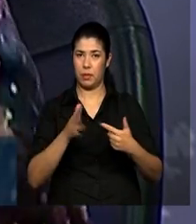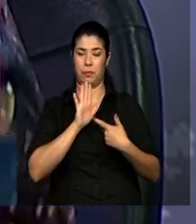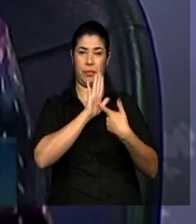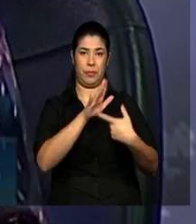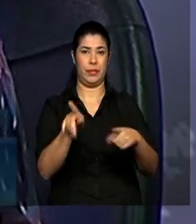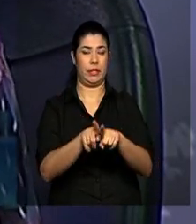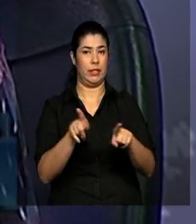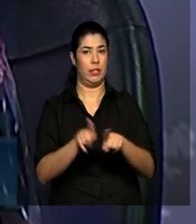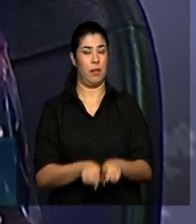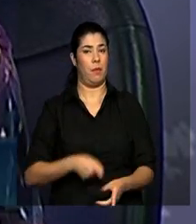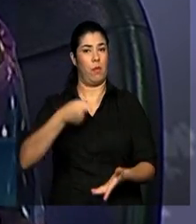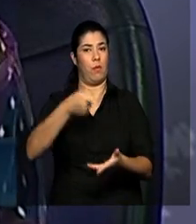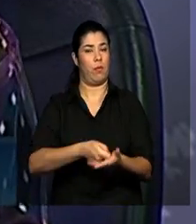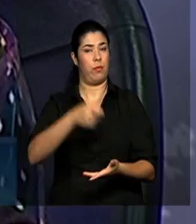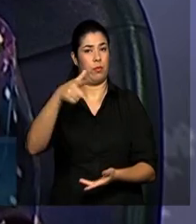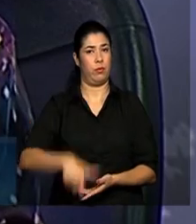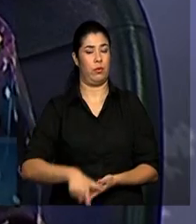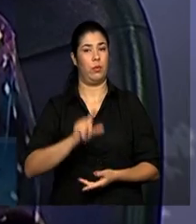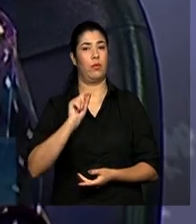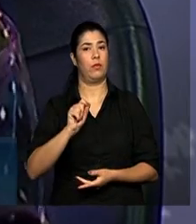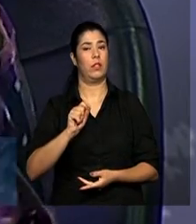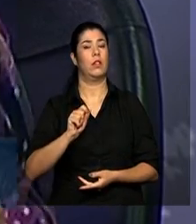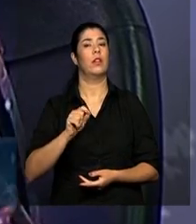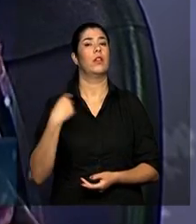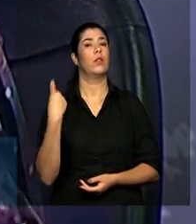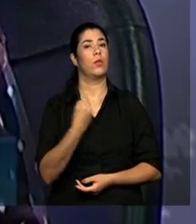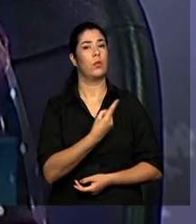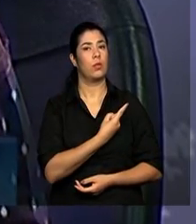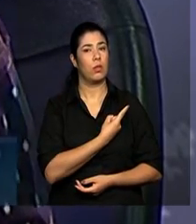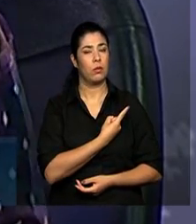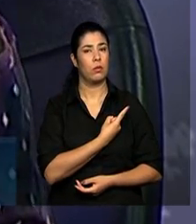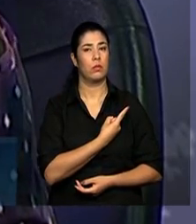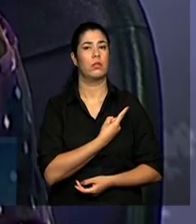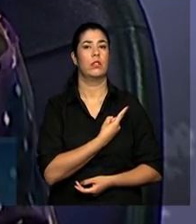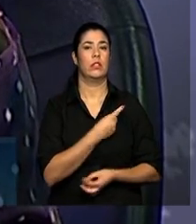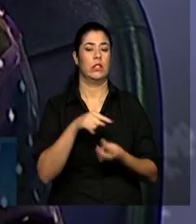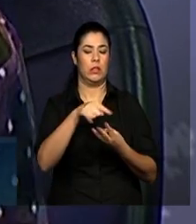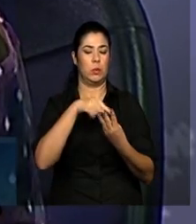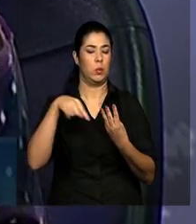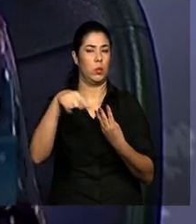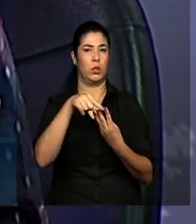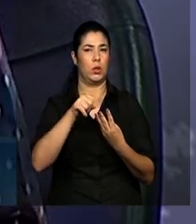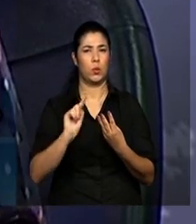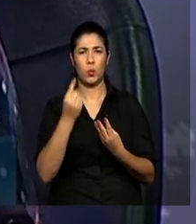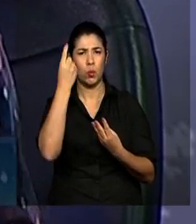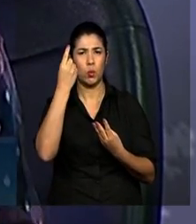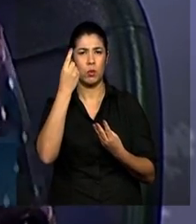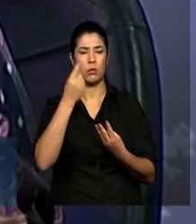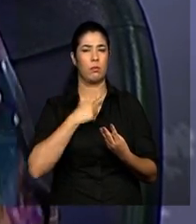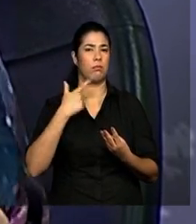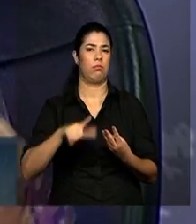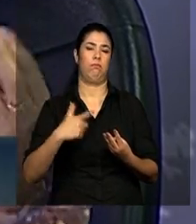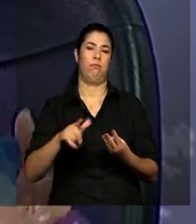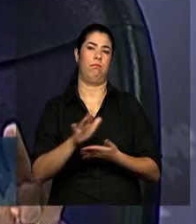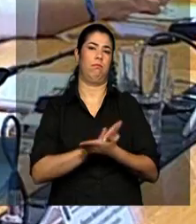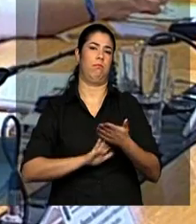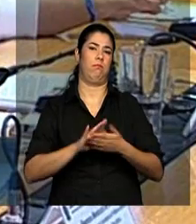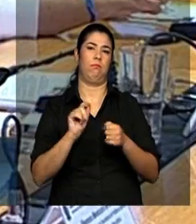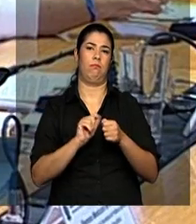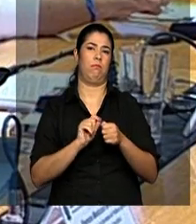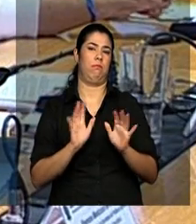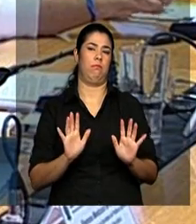e para reafirmar, mais do que mostrar, que nenhum dos três teríamos condições de fazer